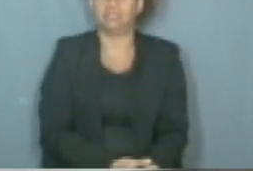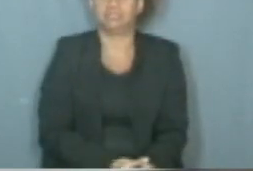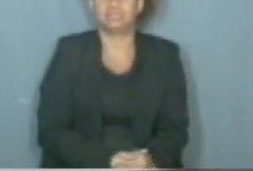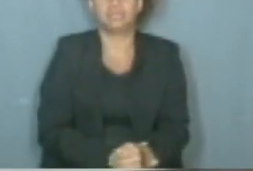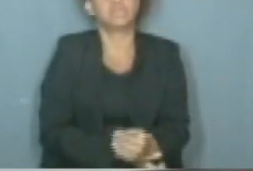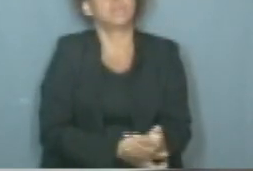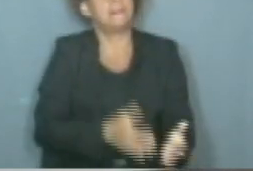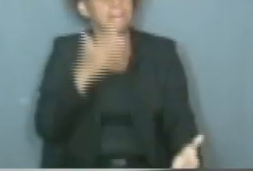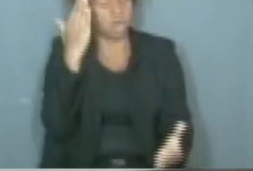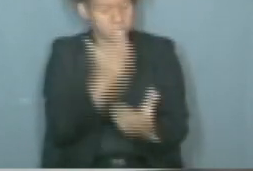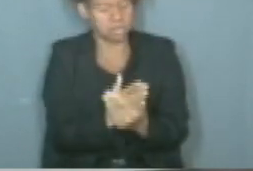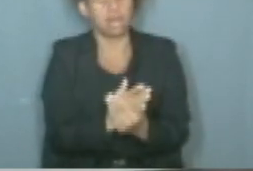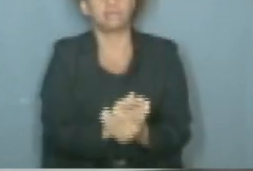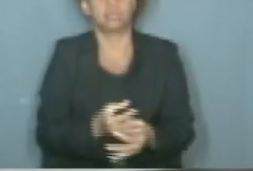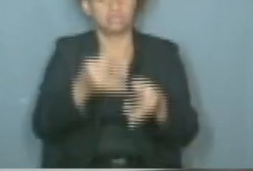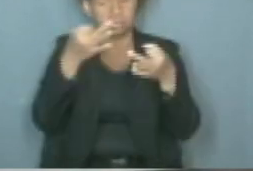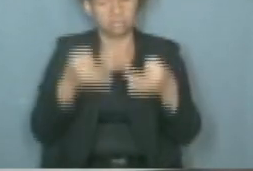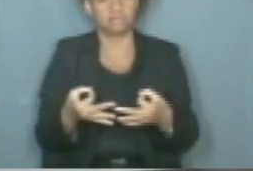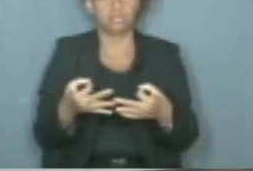processo legal,